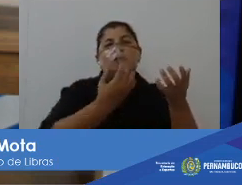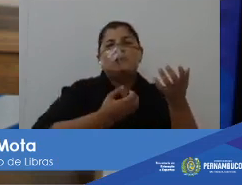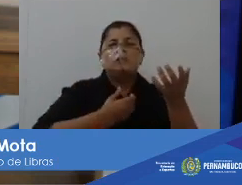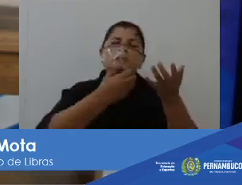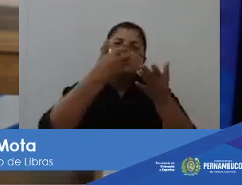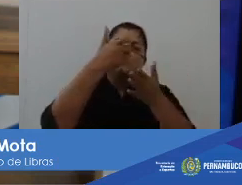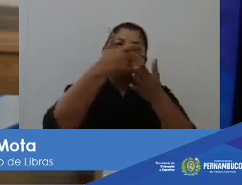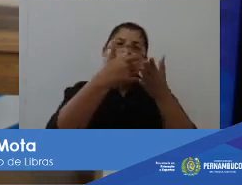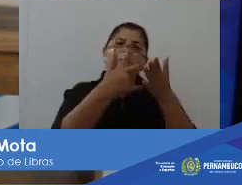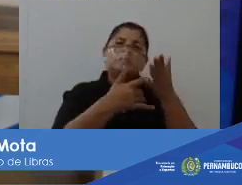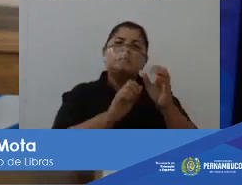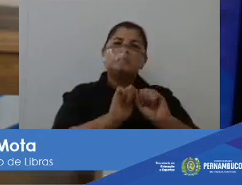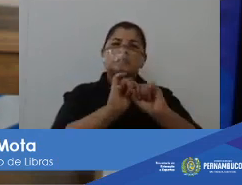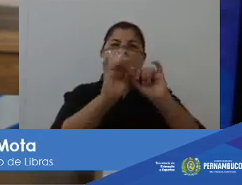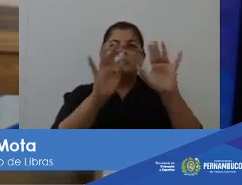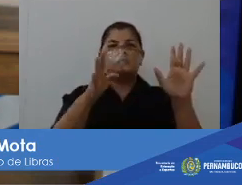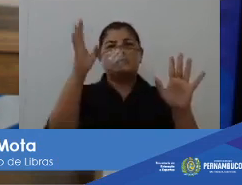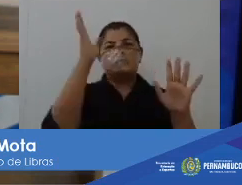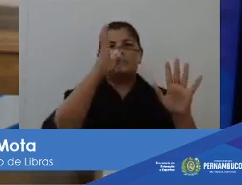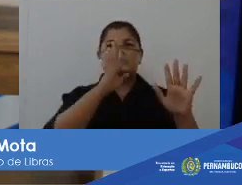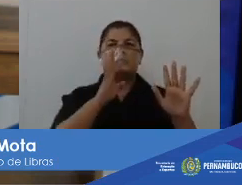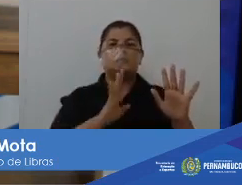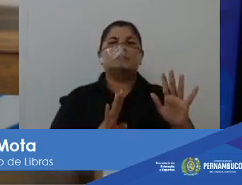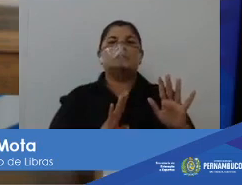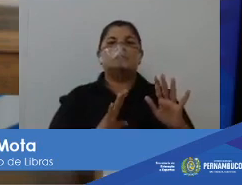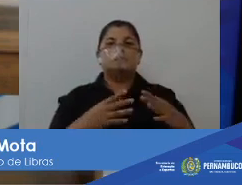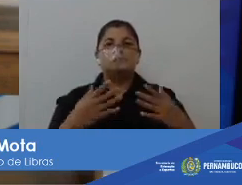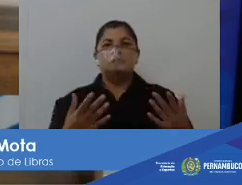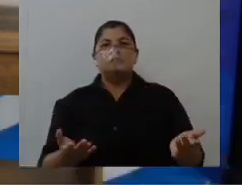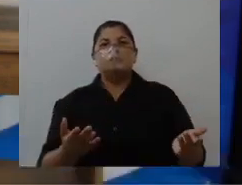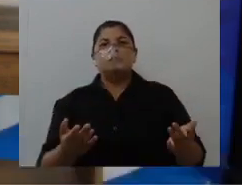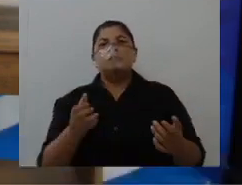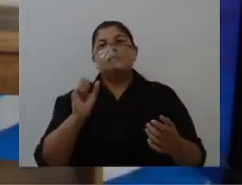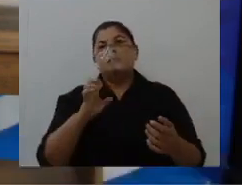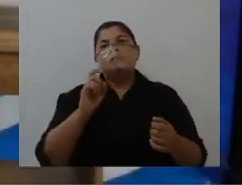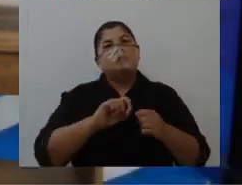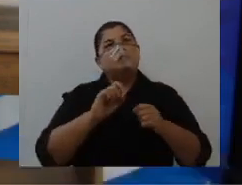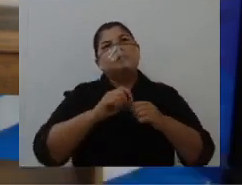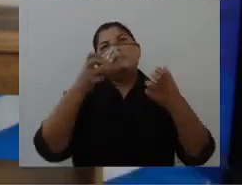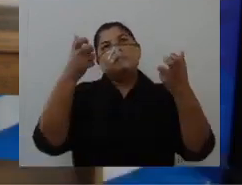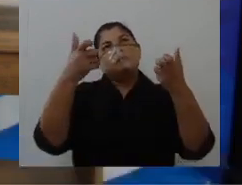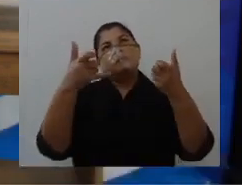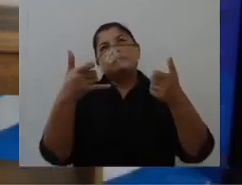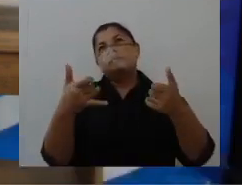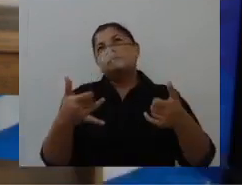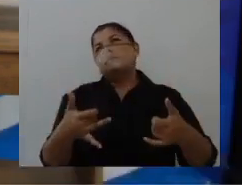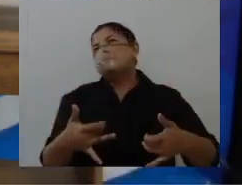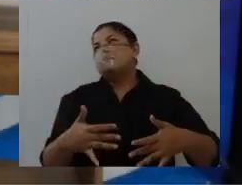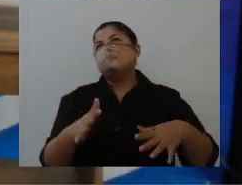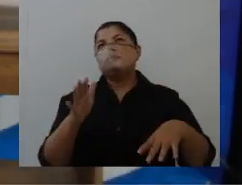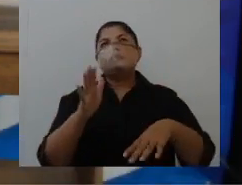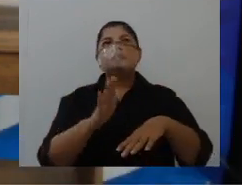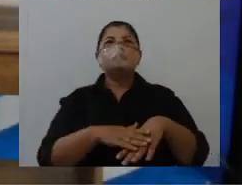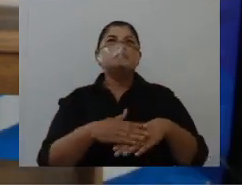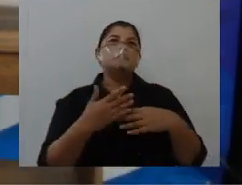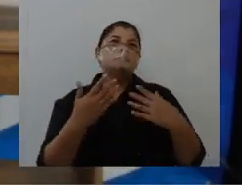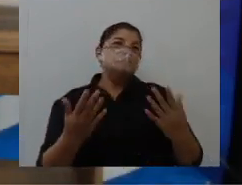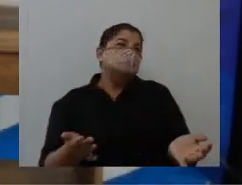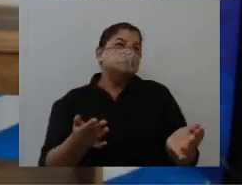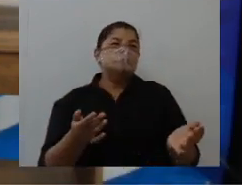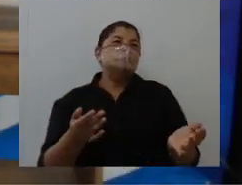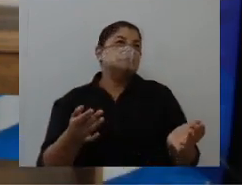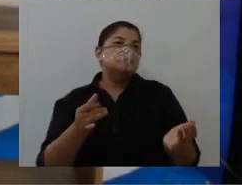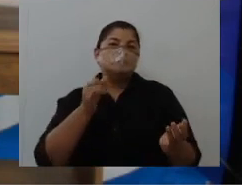da pátria. Então ali é um texto descritivo. Por exemplo, se eu começo a fazer uma descrição aqui, por